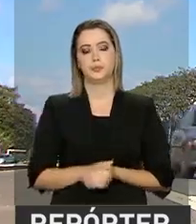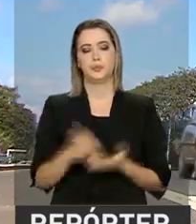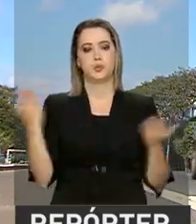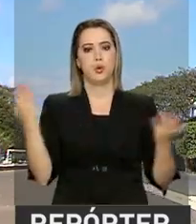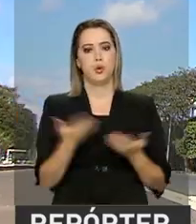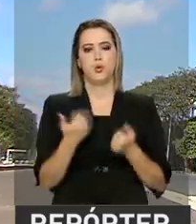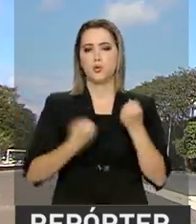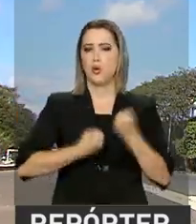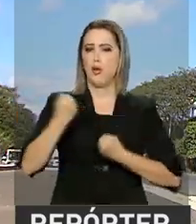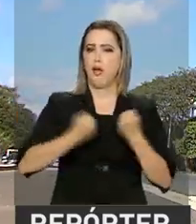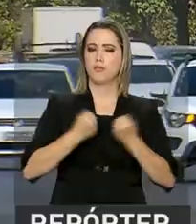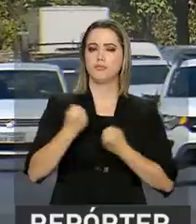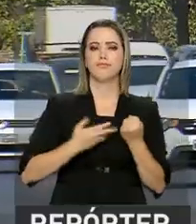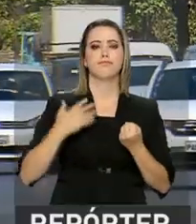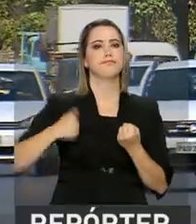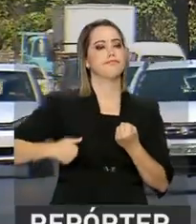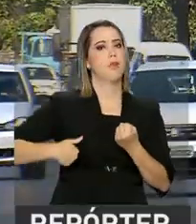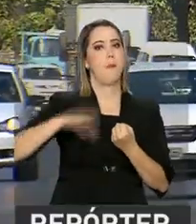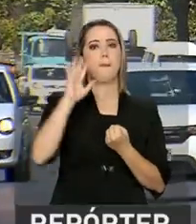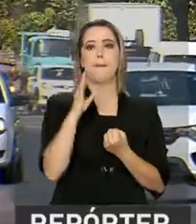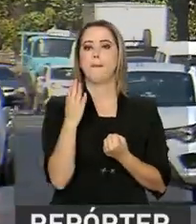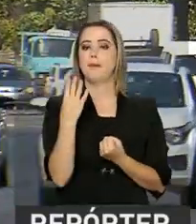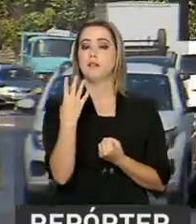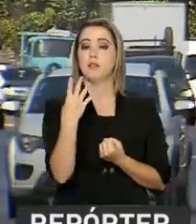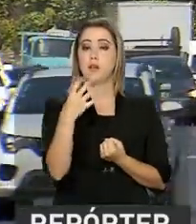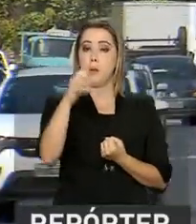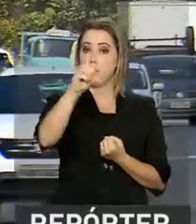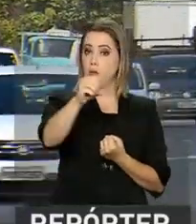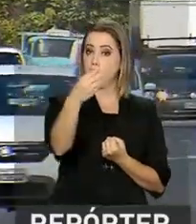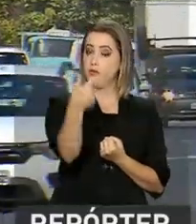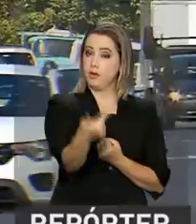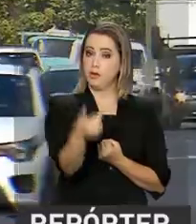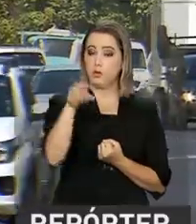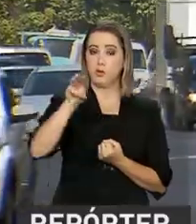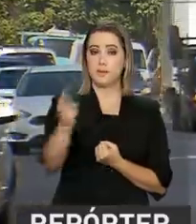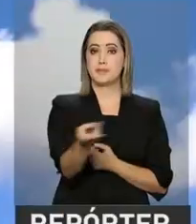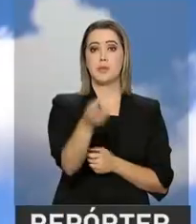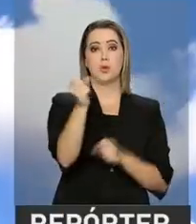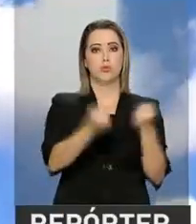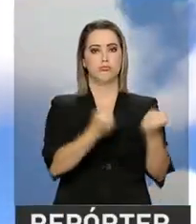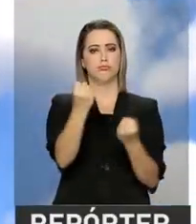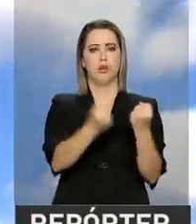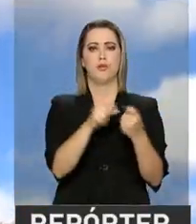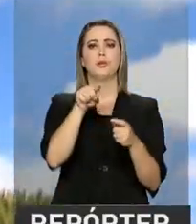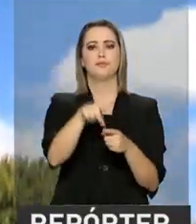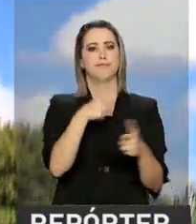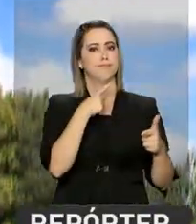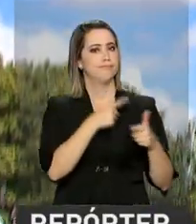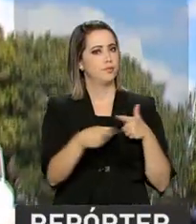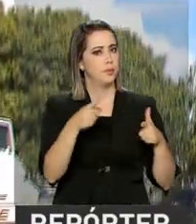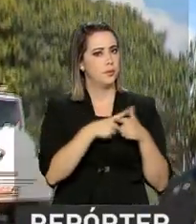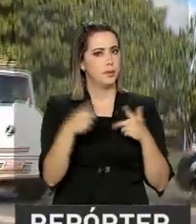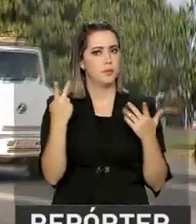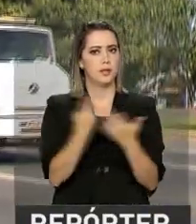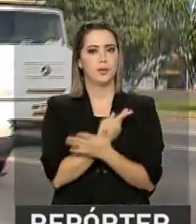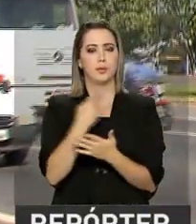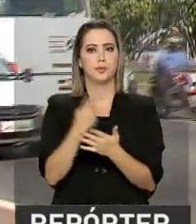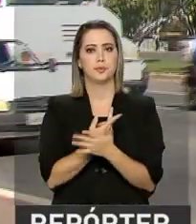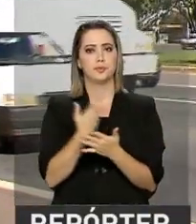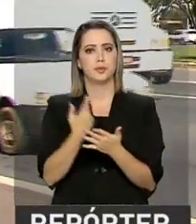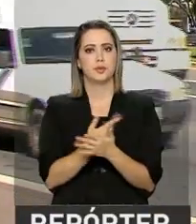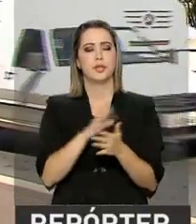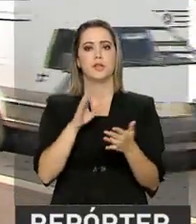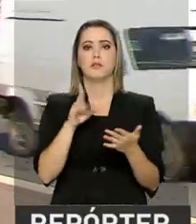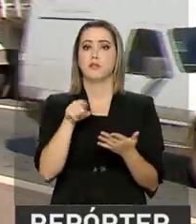A atual Frota nacional de veículos ultrapassa os 92 milhões de carros e um dos principais problemas é a grande